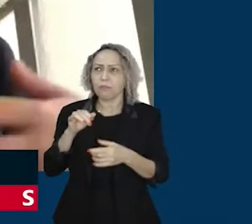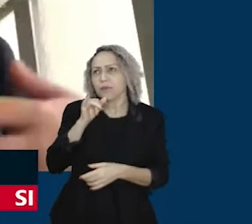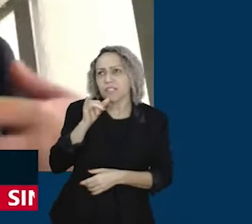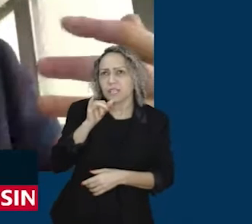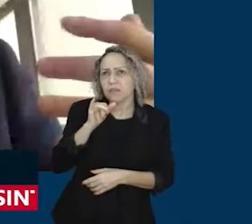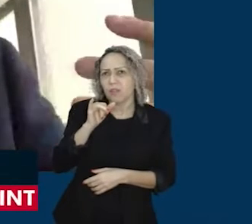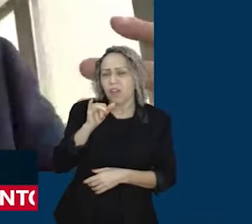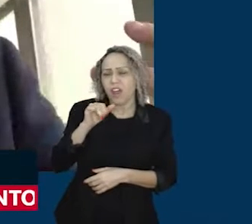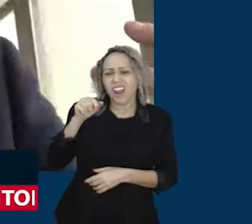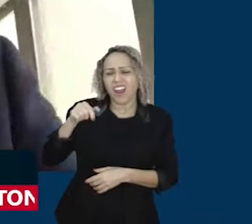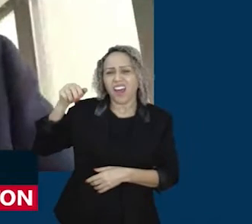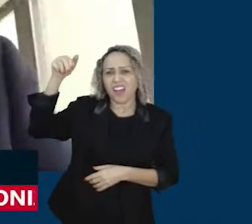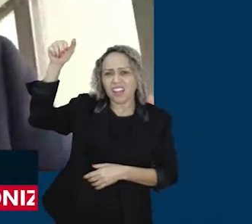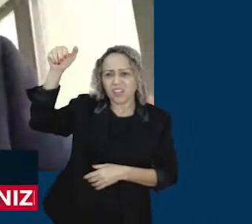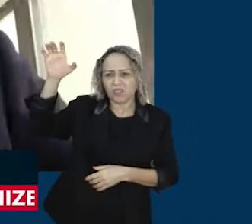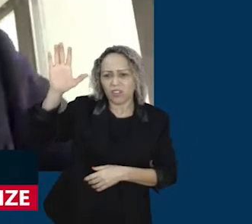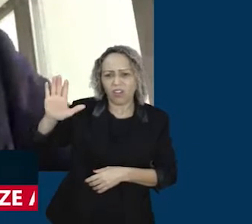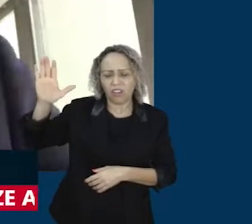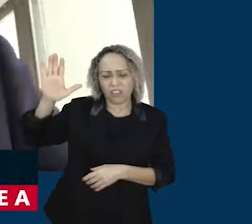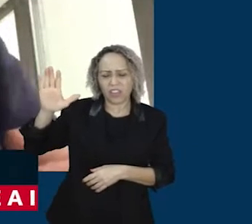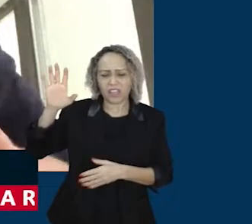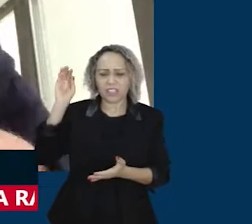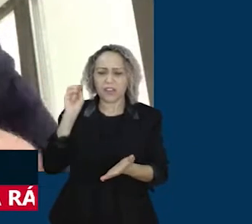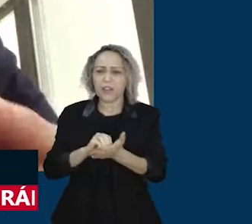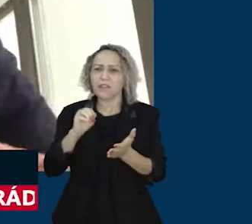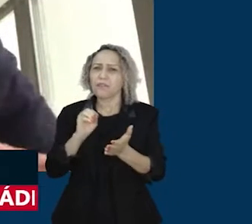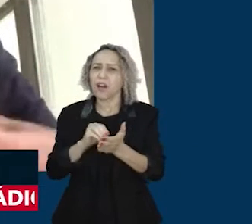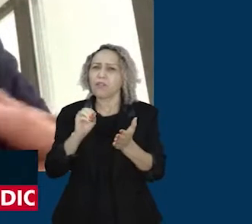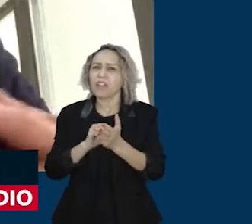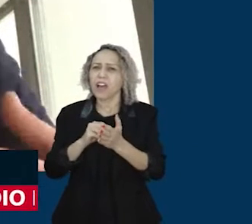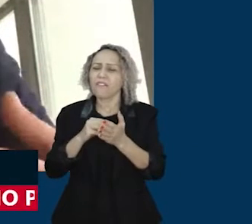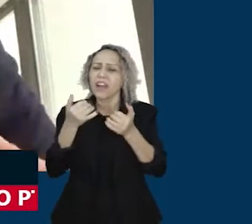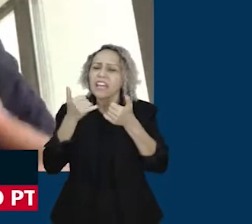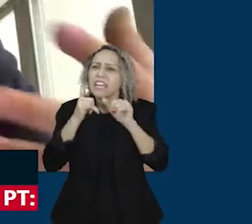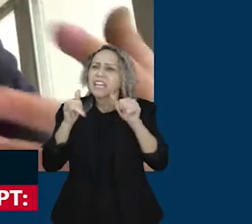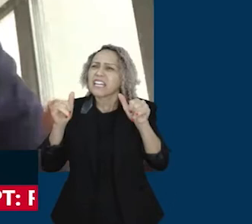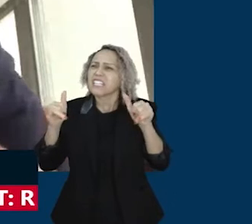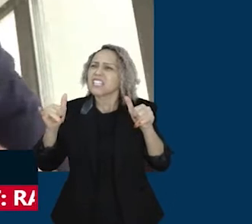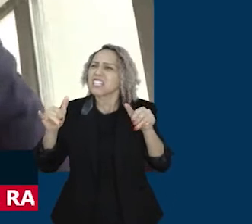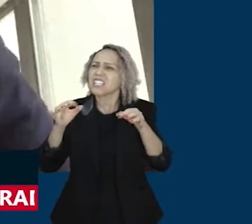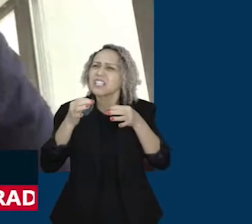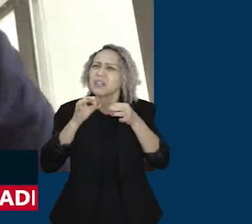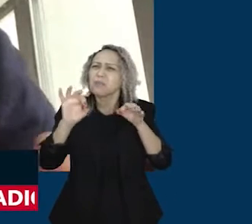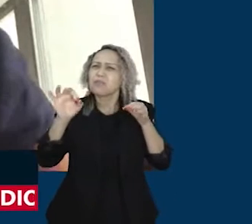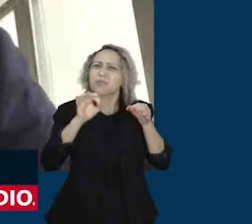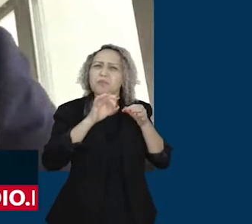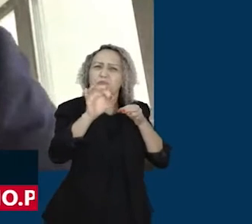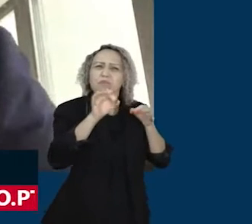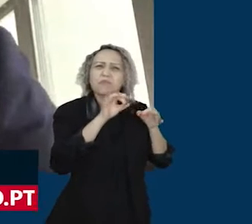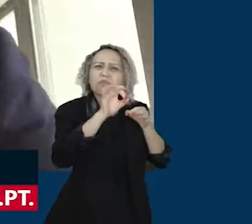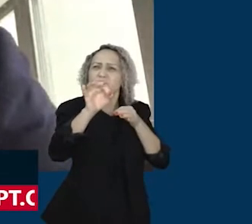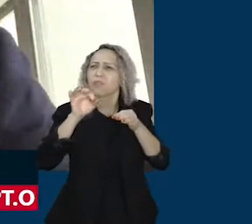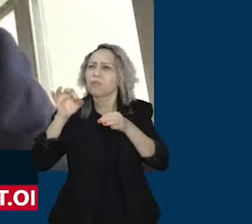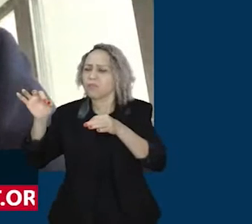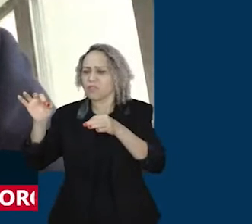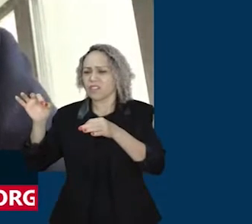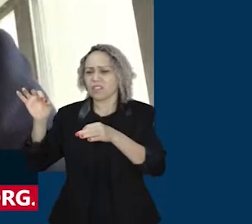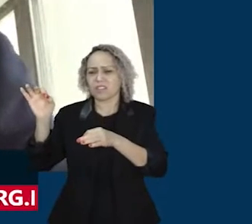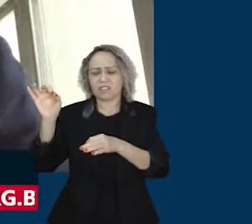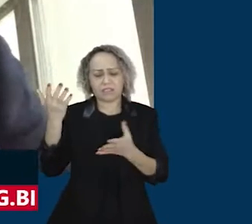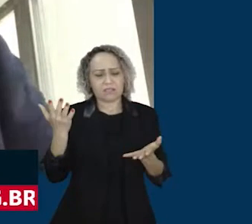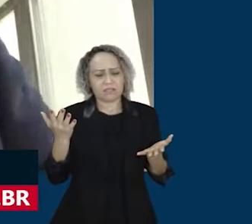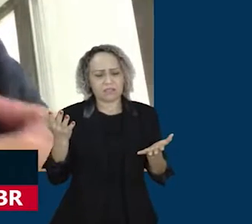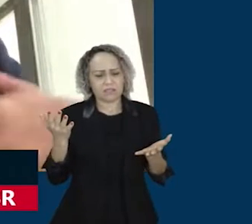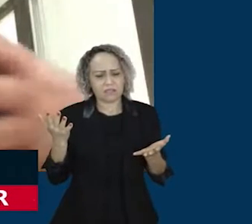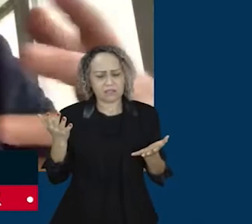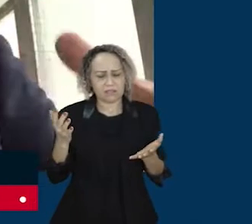transmissão, né, PCHs e outros investimentos menores de pequeno porte, mas que ajudam no consumo, no atendimento do consumo